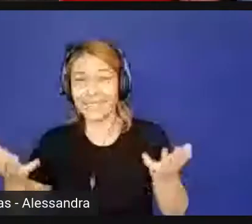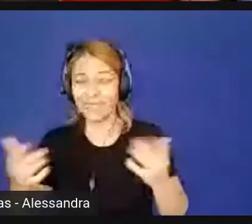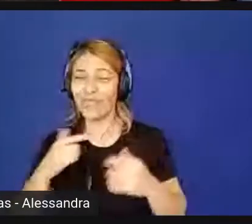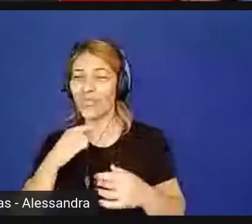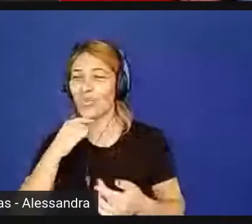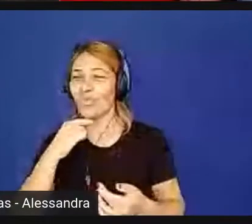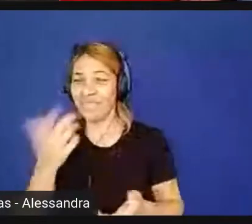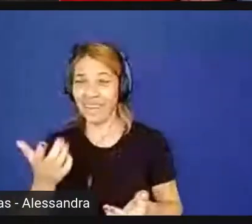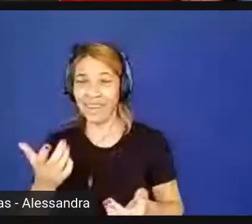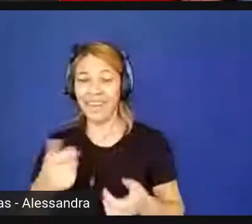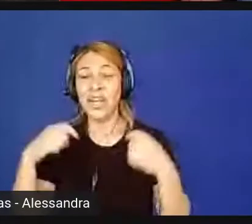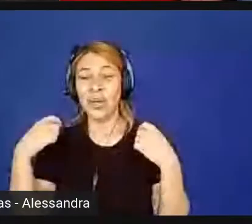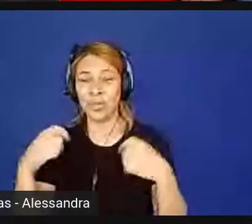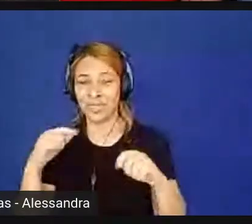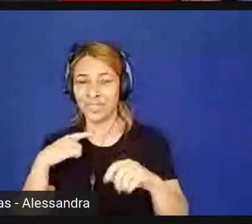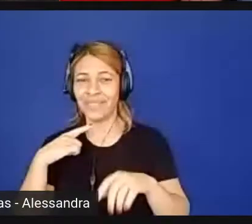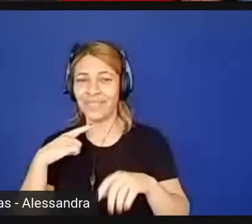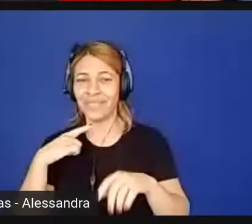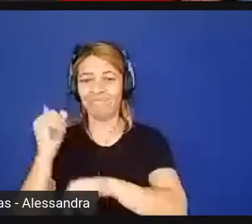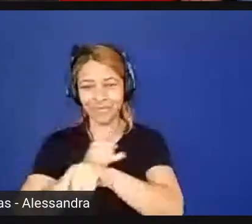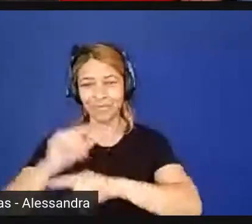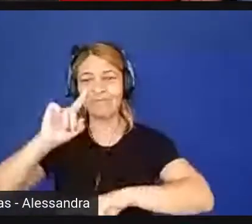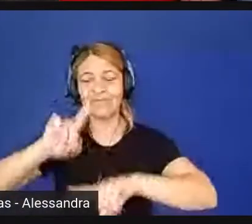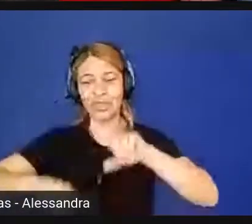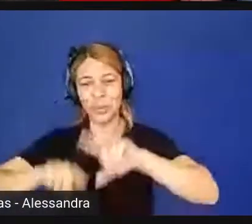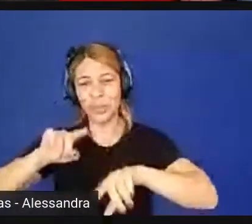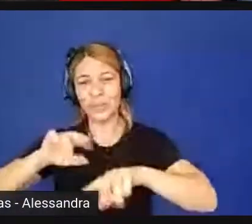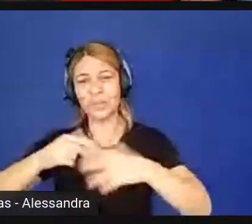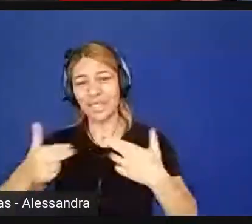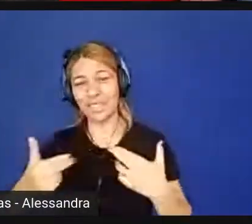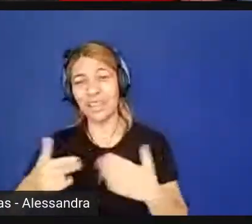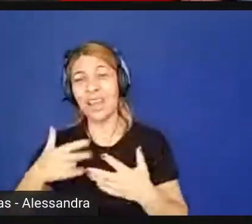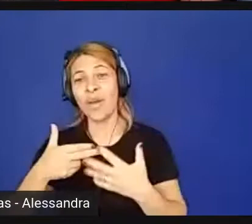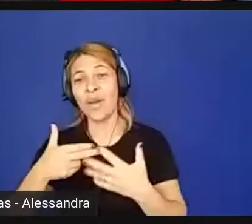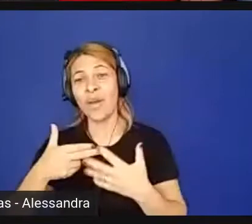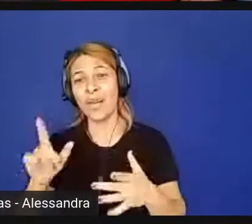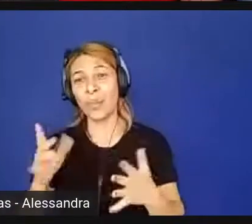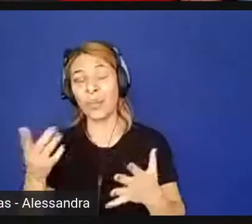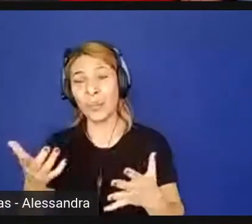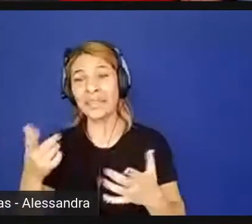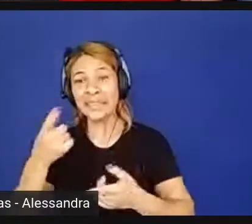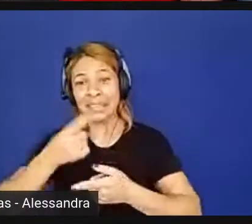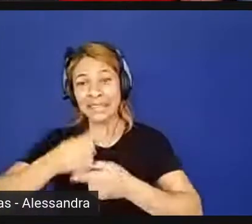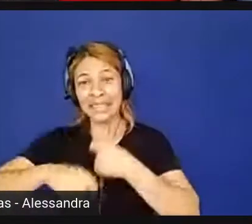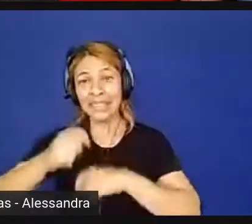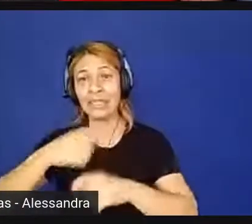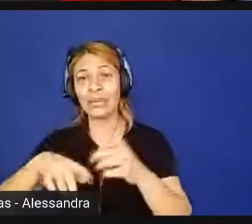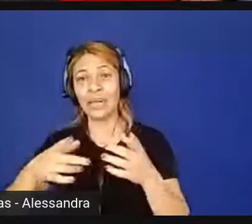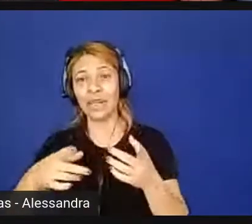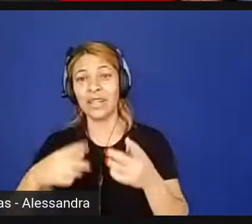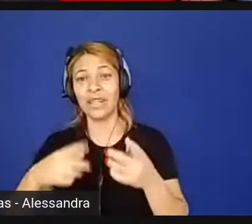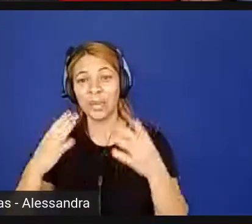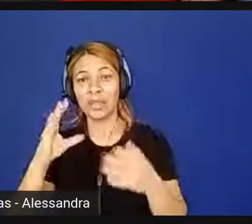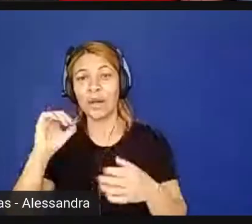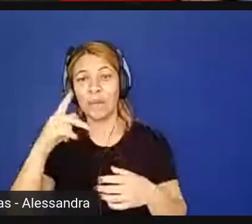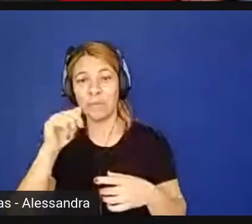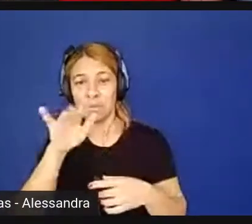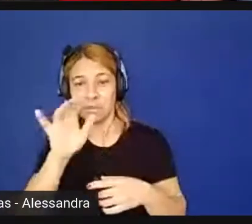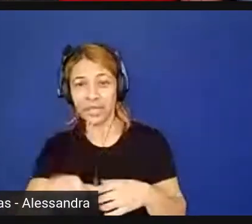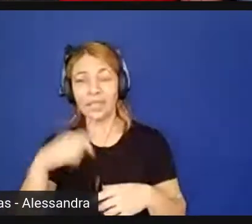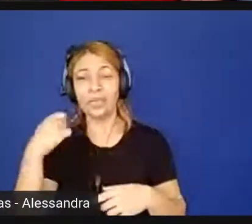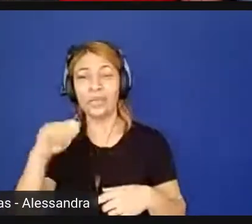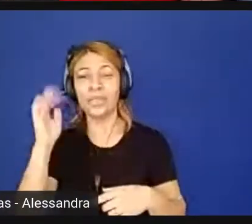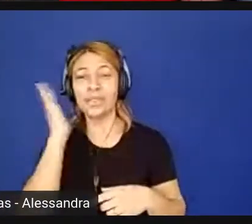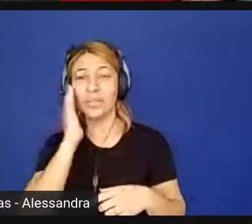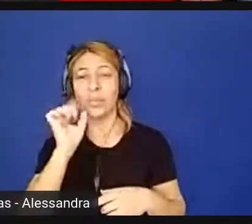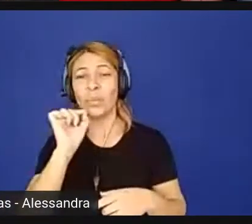preciso ter esse tipo de instrumento. E para ter esse instrumento, aí é uma coisa que chega até a ser circular. Eu preciso compliance, eu preciso saber o que é que esse cara faz,